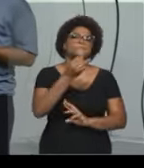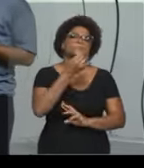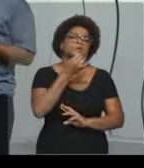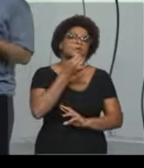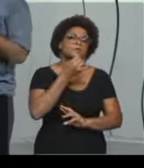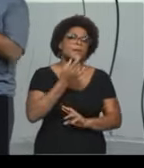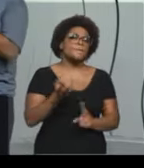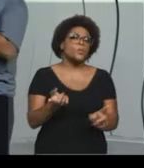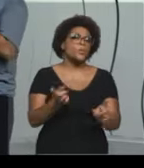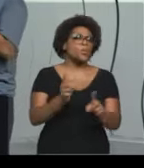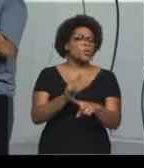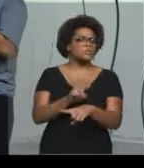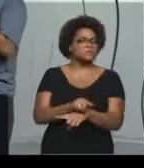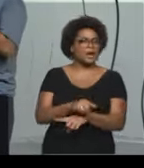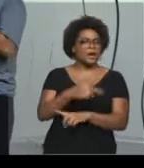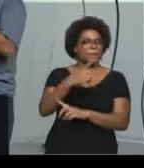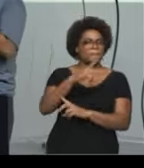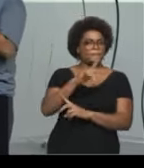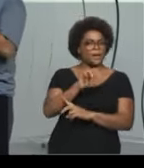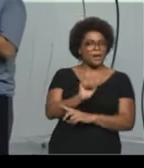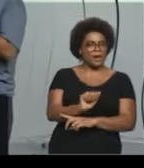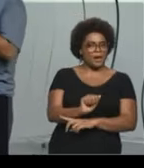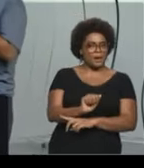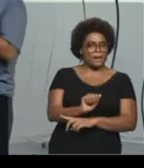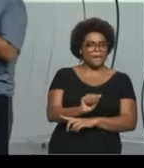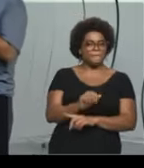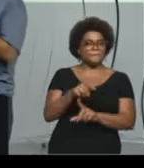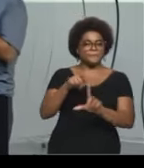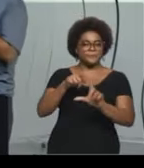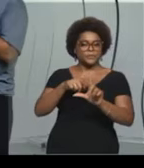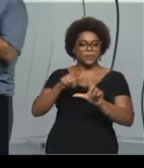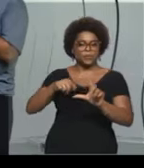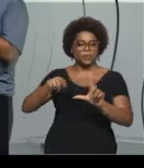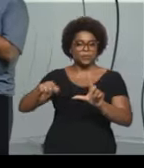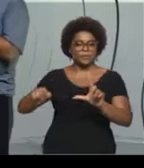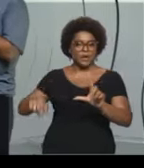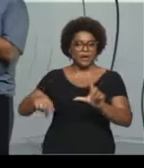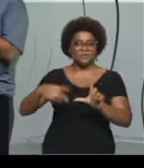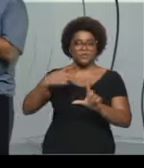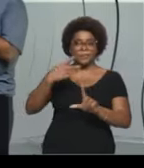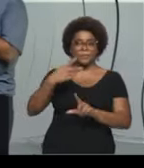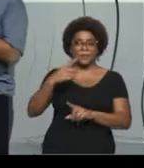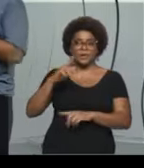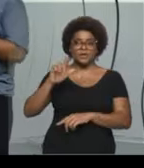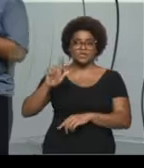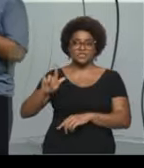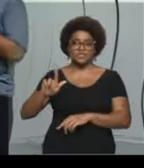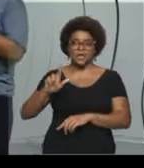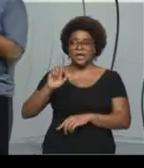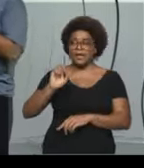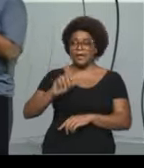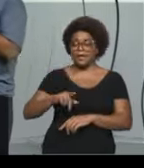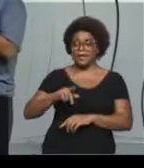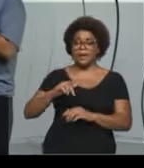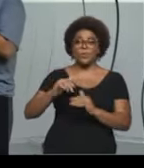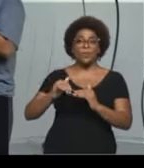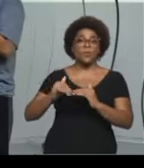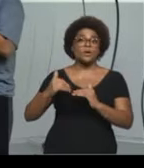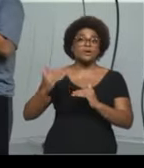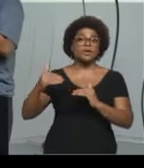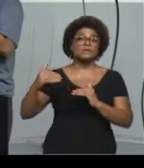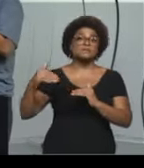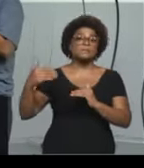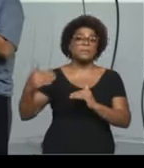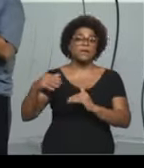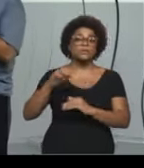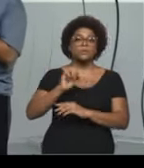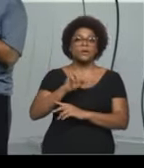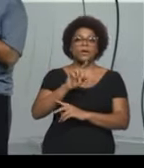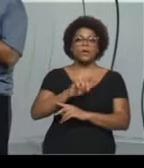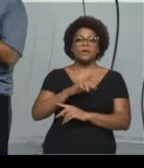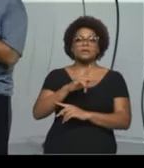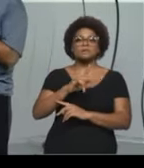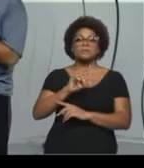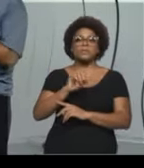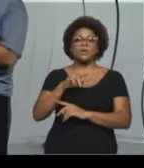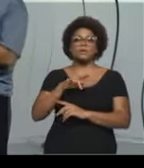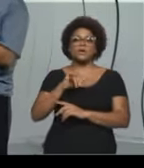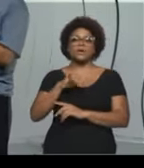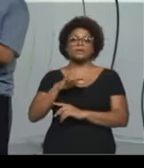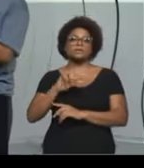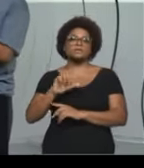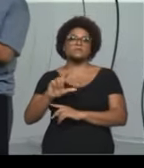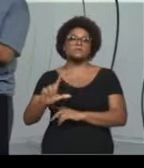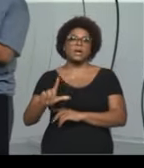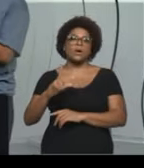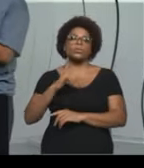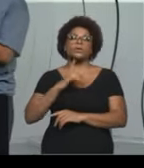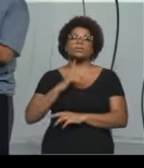o gráfico da progressão geométrica não é uma reta, é um crescimento exponencial. Tem a ver, por exemplo, com juros compostos. A